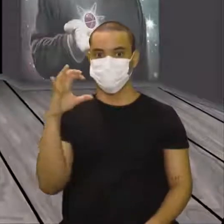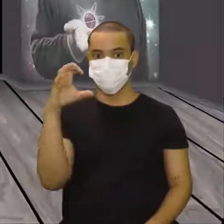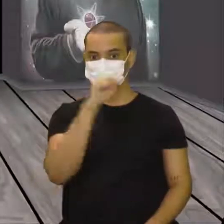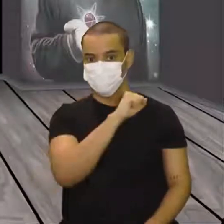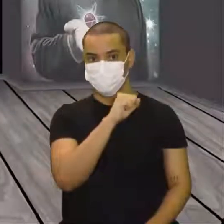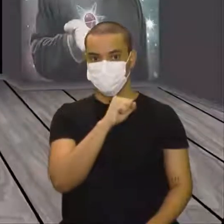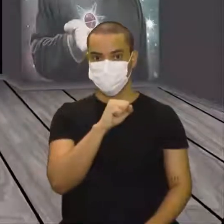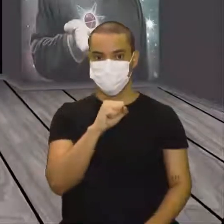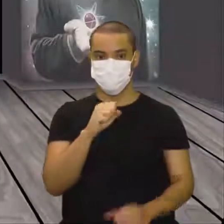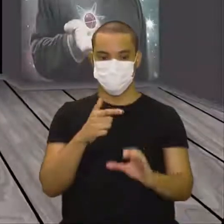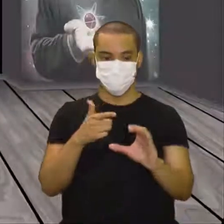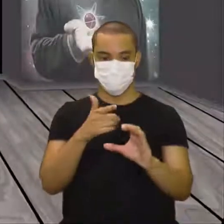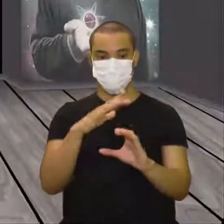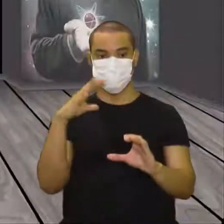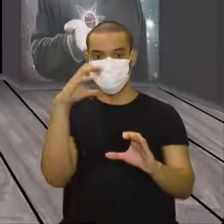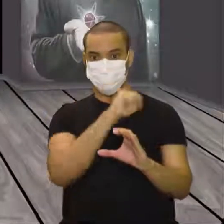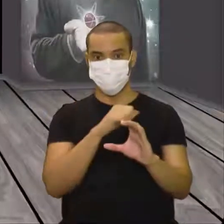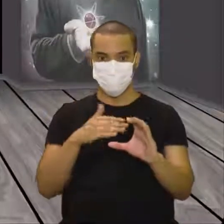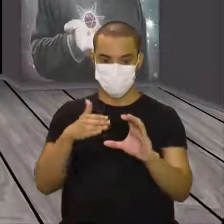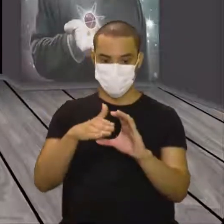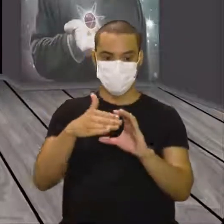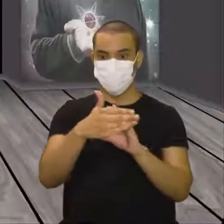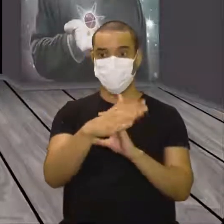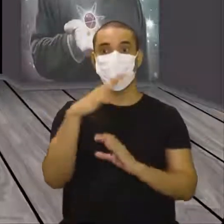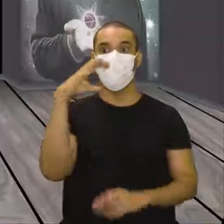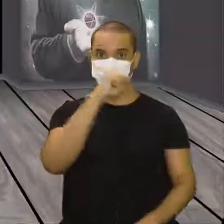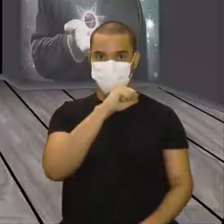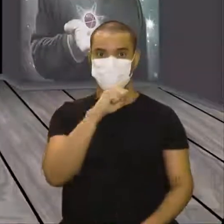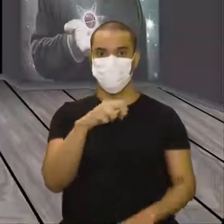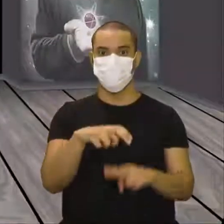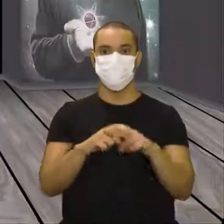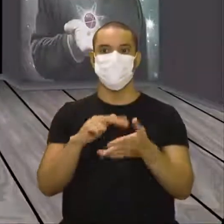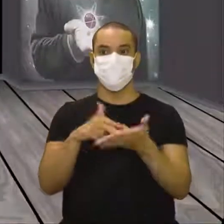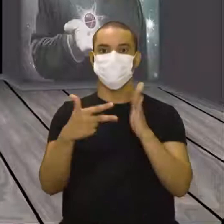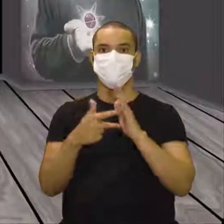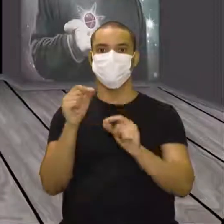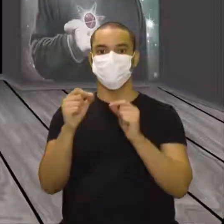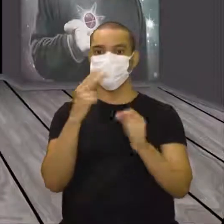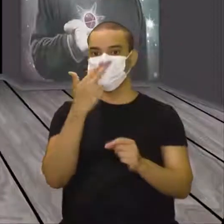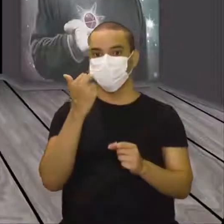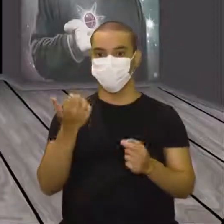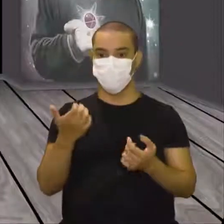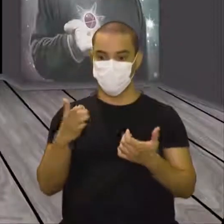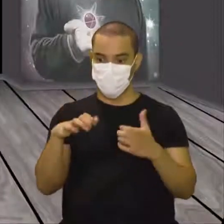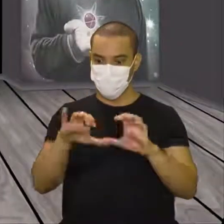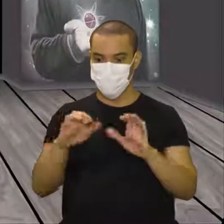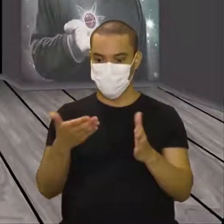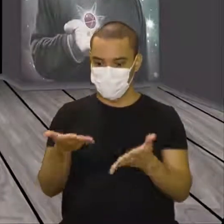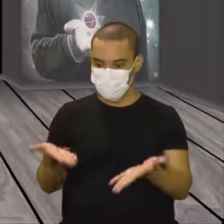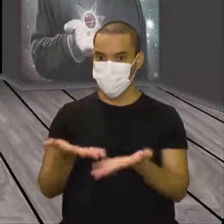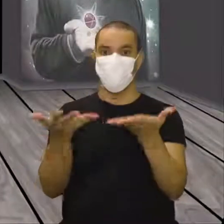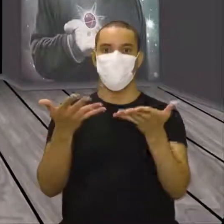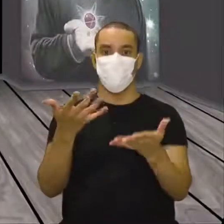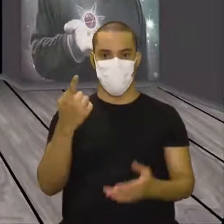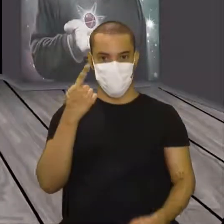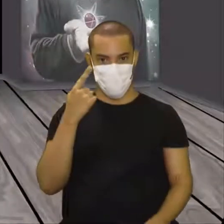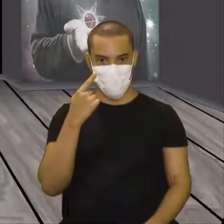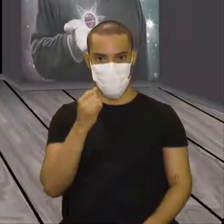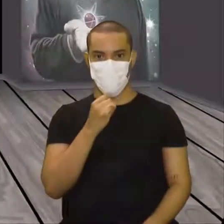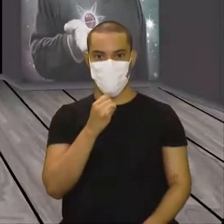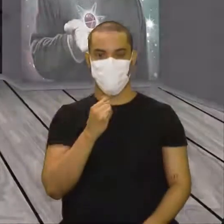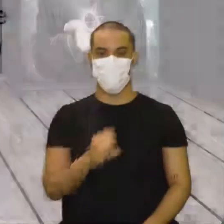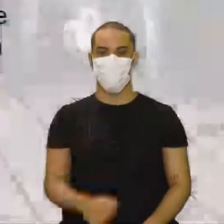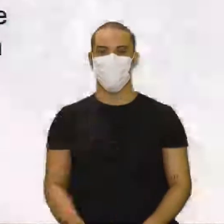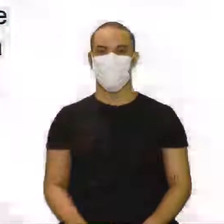passou numa espira, acelera, passou na outra, acelera, passou na outra. Então, é como se fosse dando empurrão nela. Vamos ver lá no exemplo?